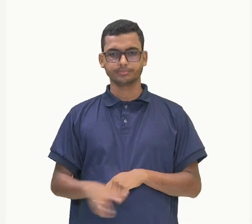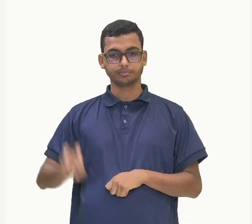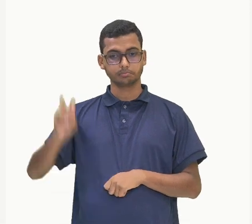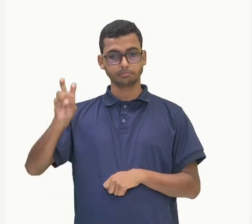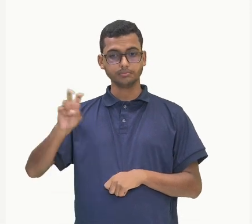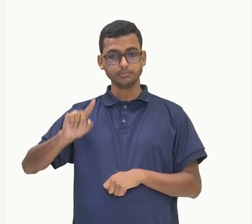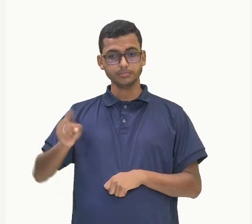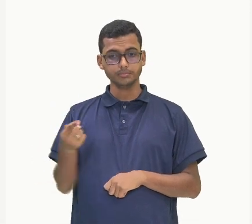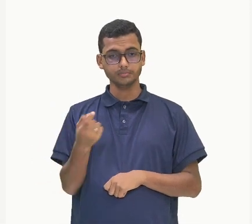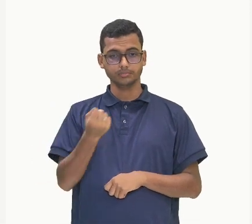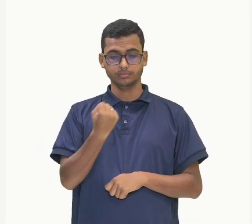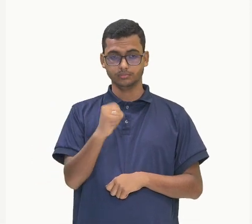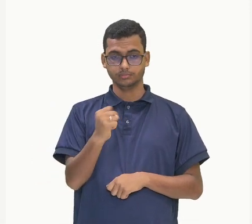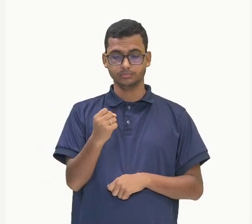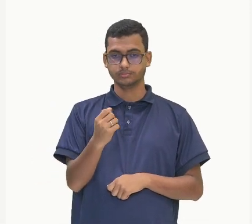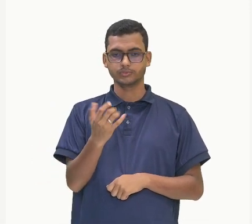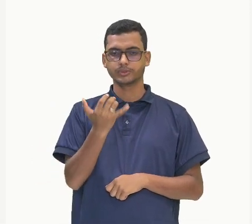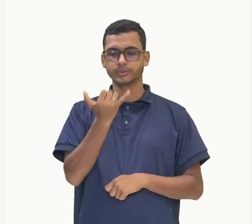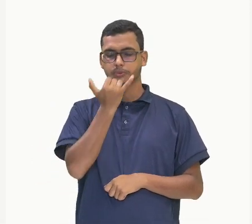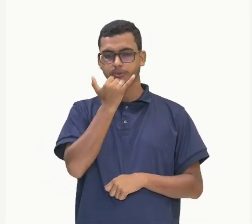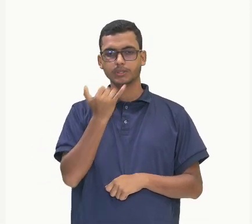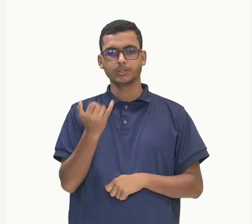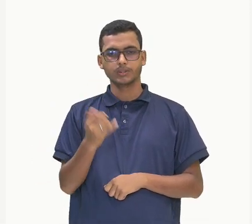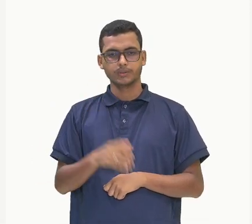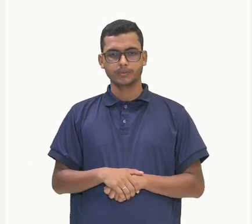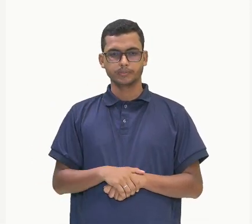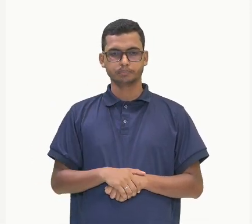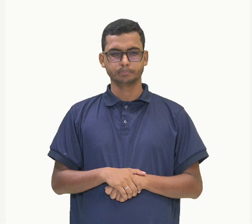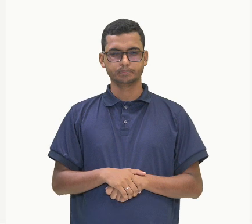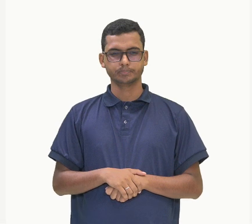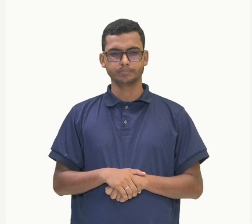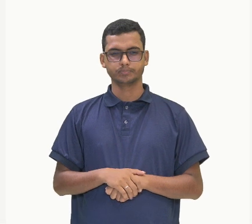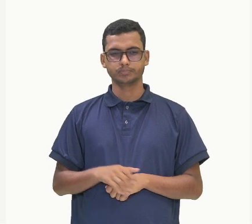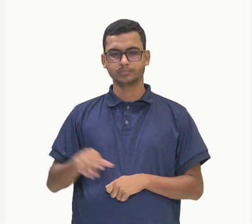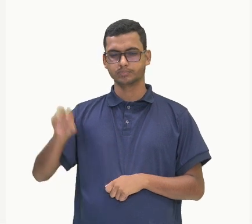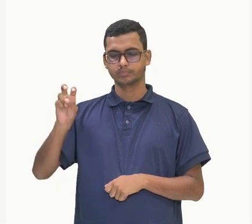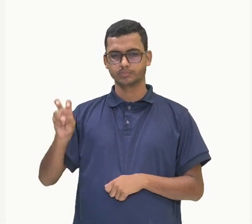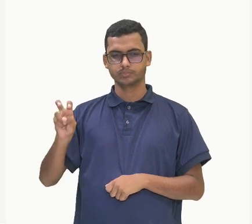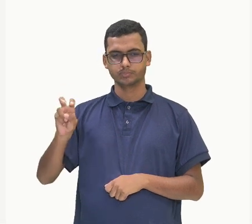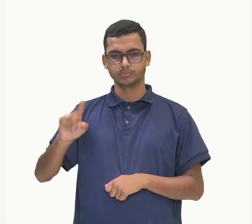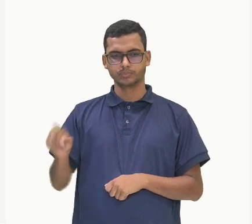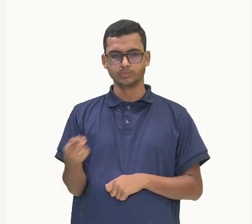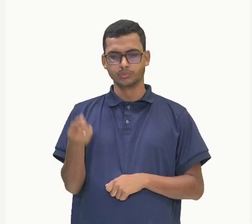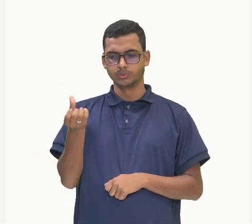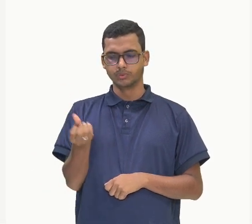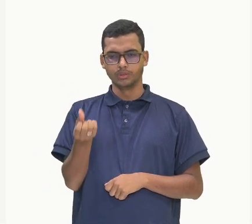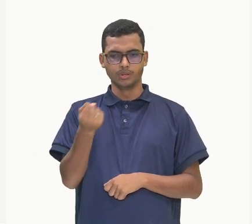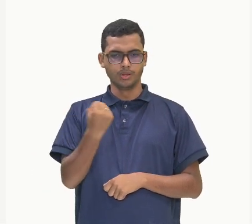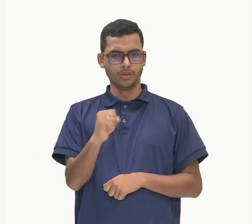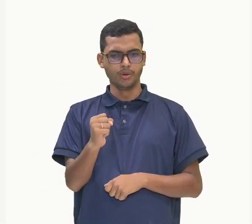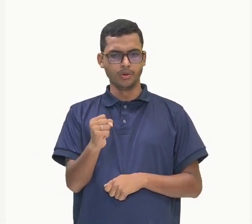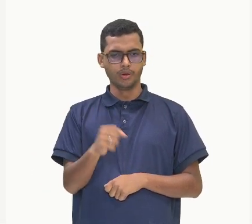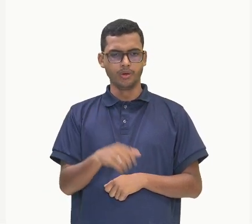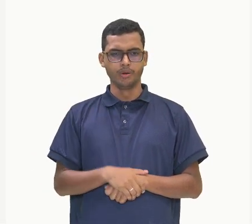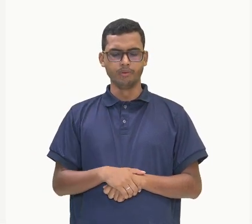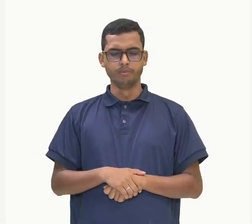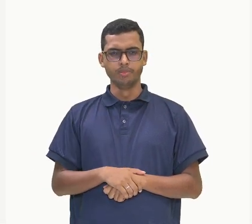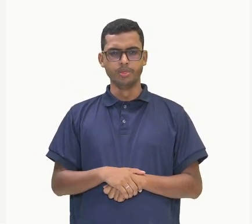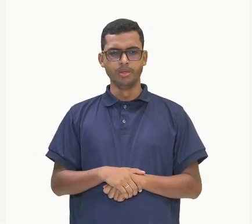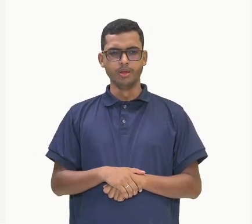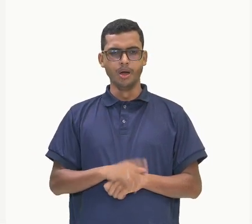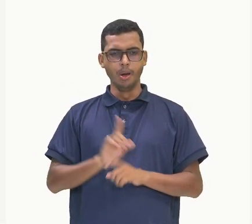5,86, ou 86 não, 68, perdão, 5,68 mais